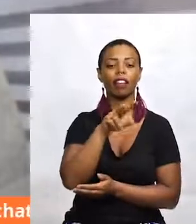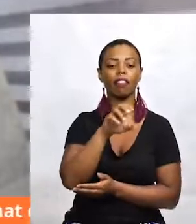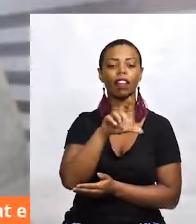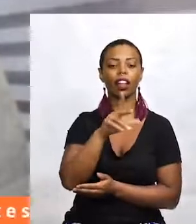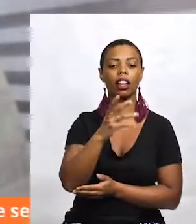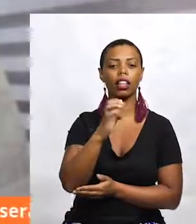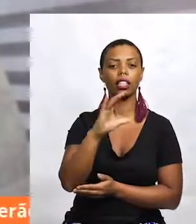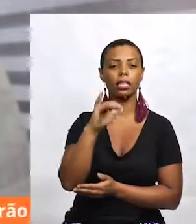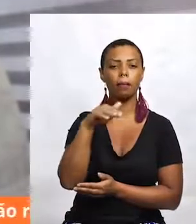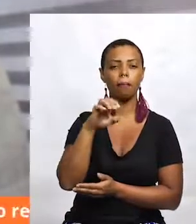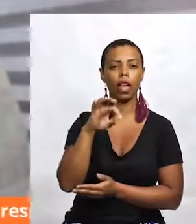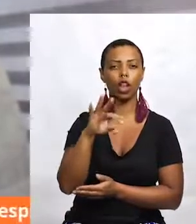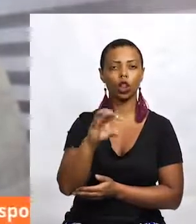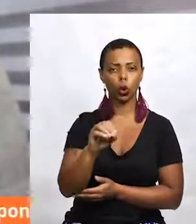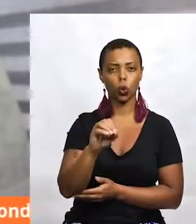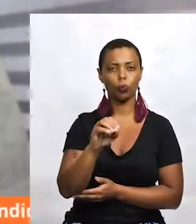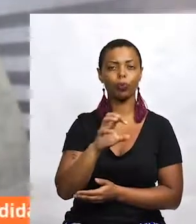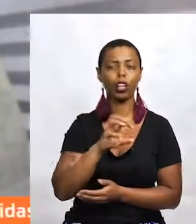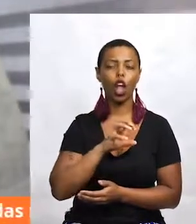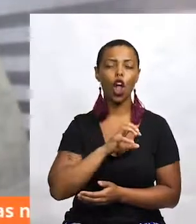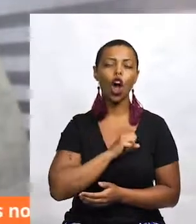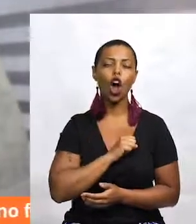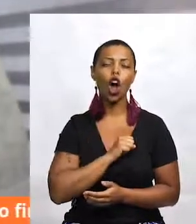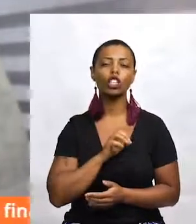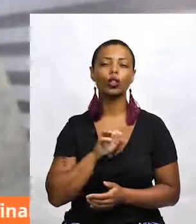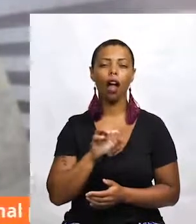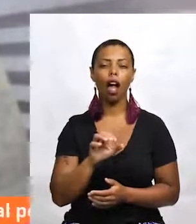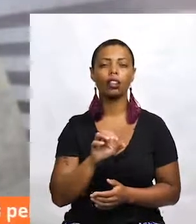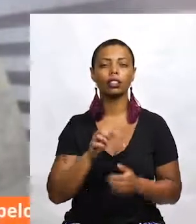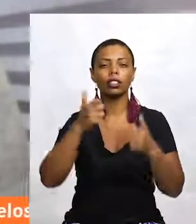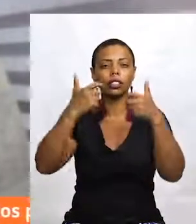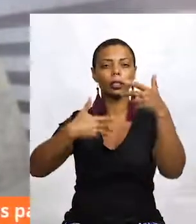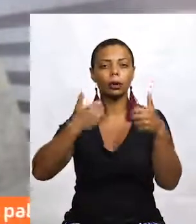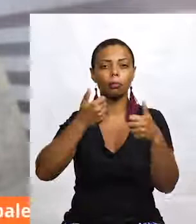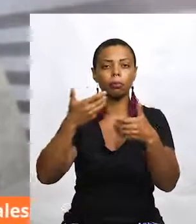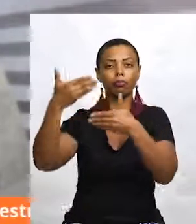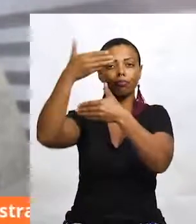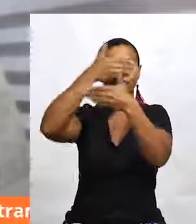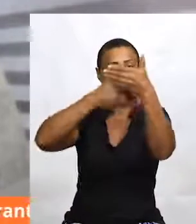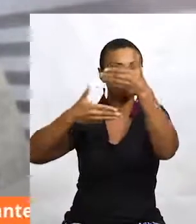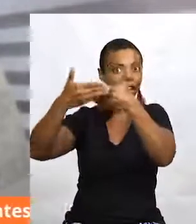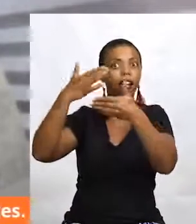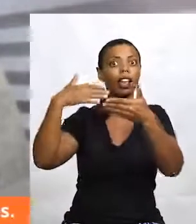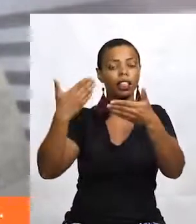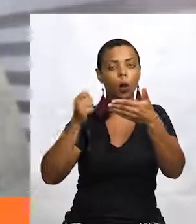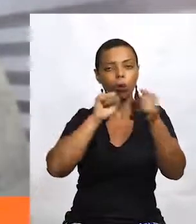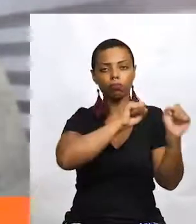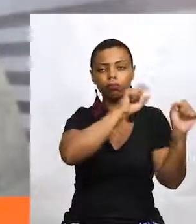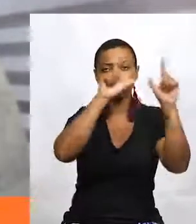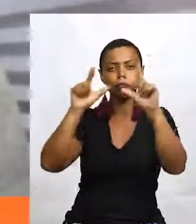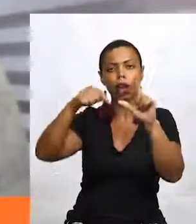rapidamente colocar aqui uma apresentação para vocês entenderem mais ou menos o que é que eu estou querendo dizer.